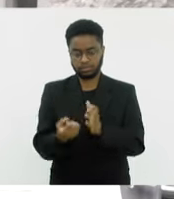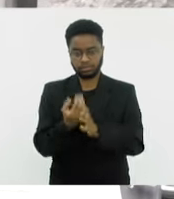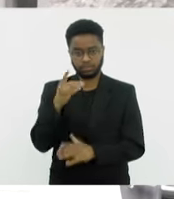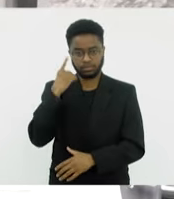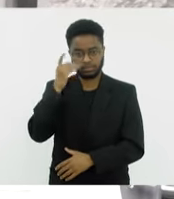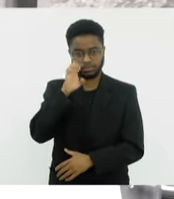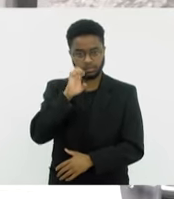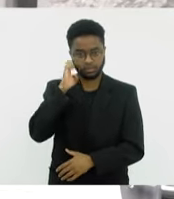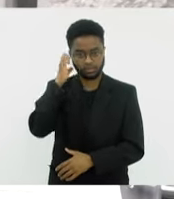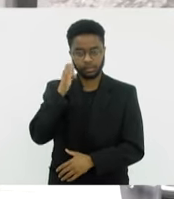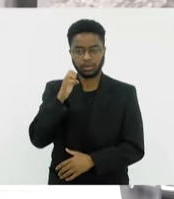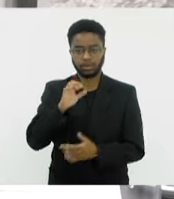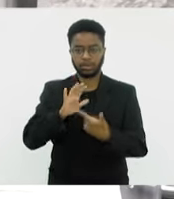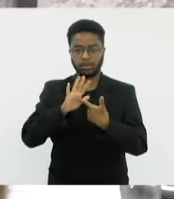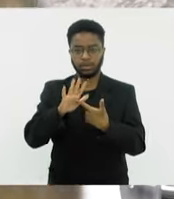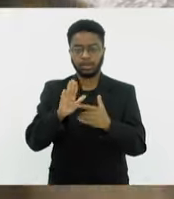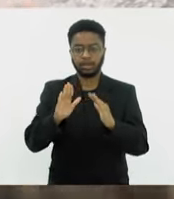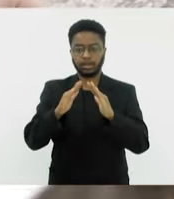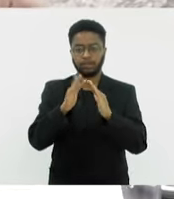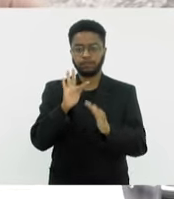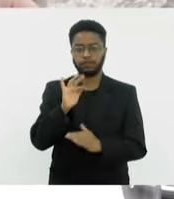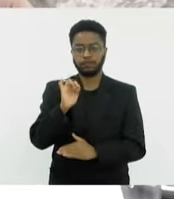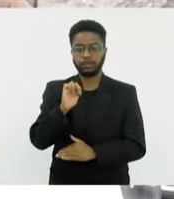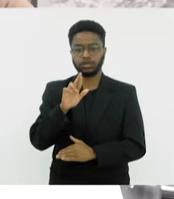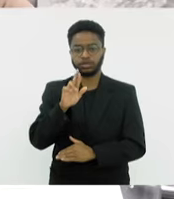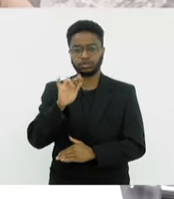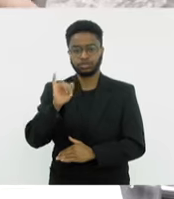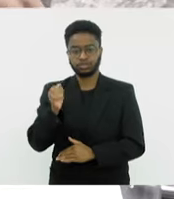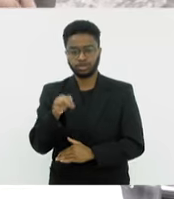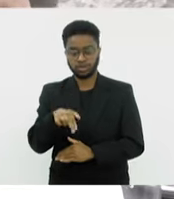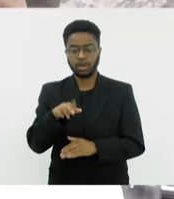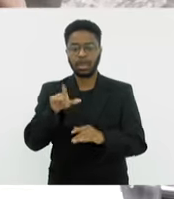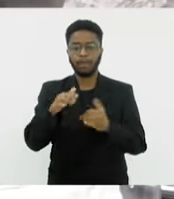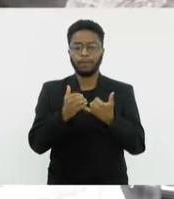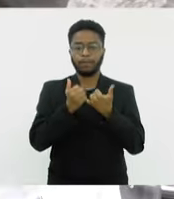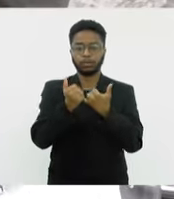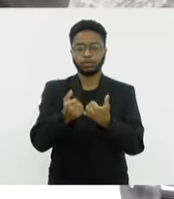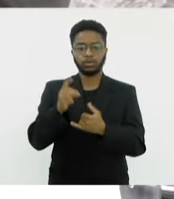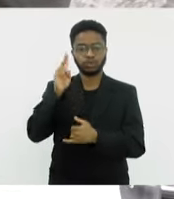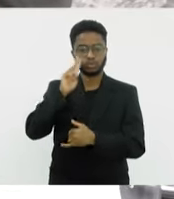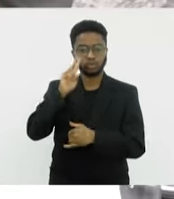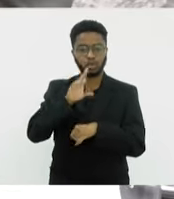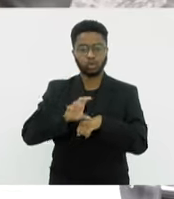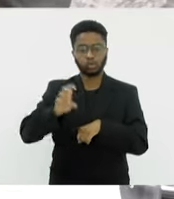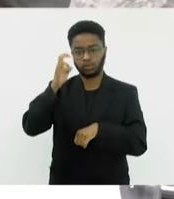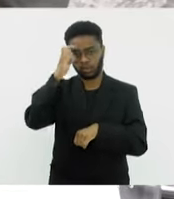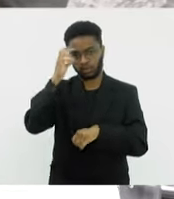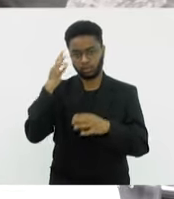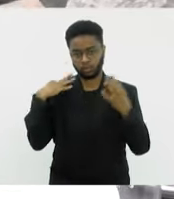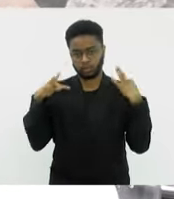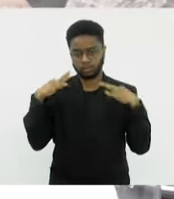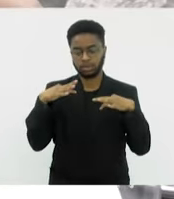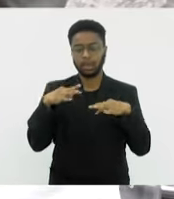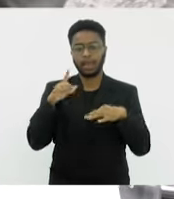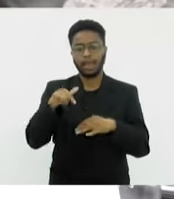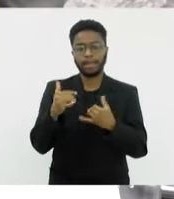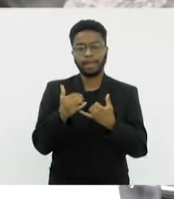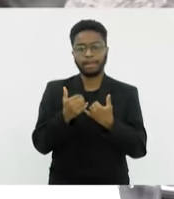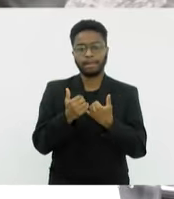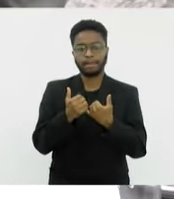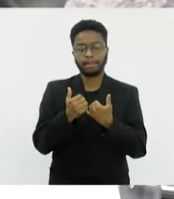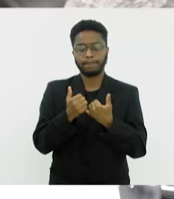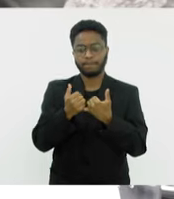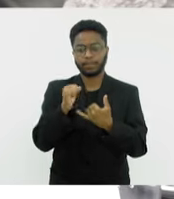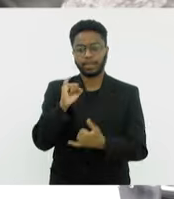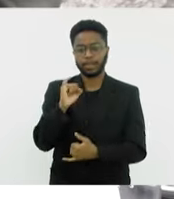Takimoto, que declara a Casa Firjan como patrimônio histórico, cultural e turístico de natureza imaterial do Estado do Rio de Janeiro. Deixa